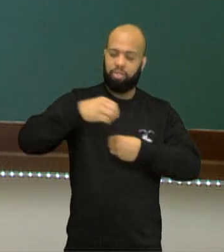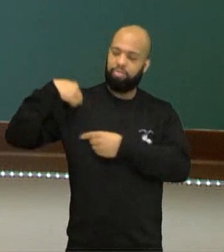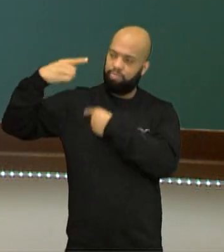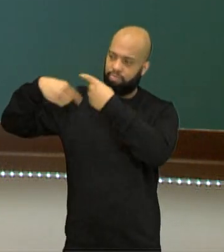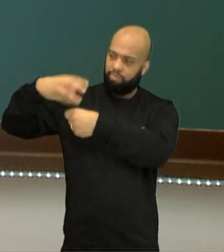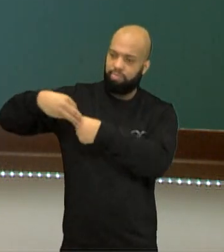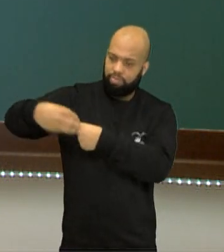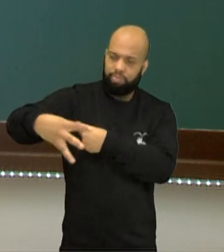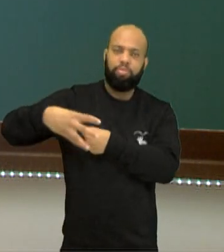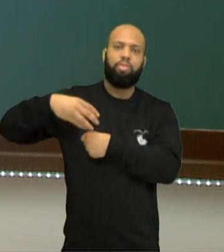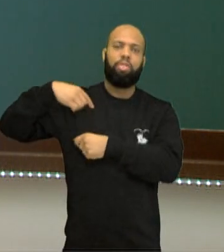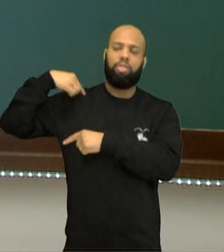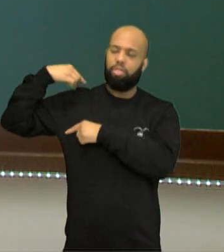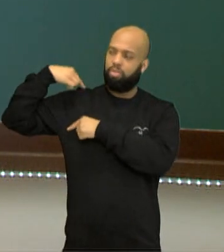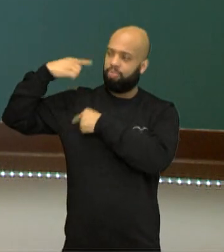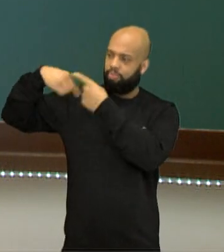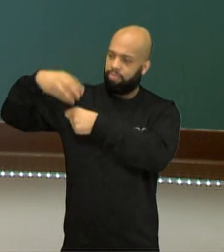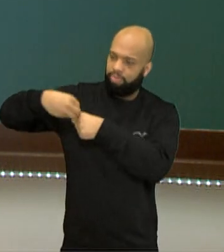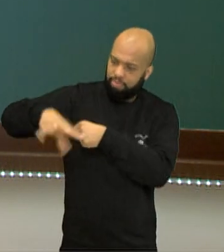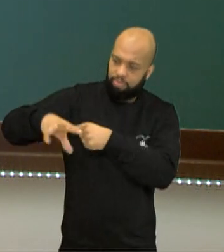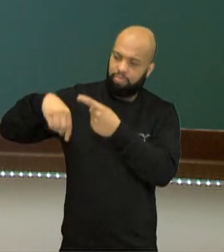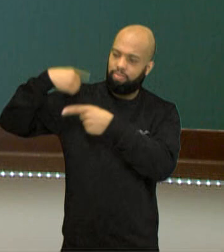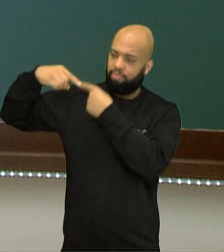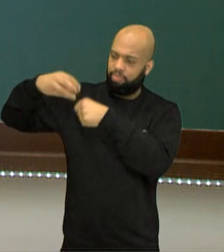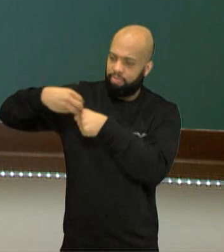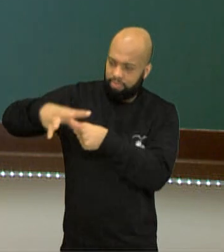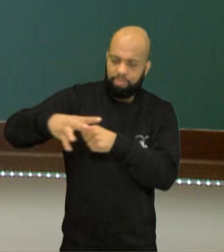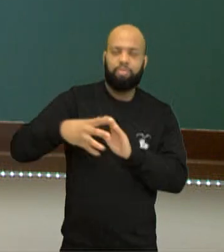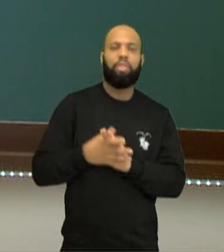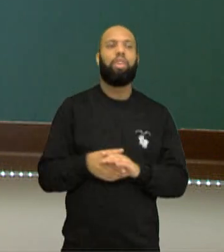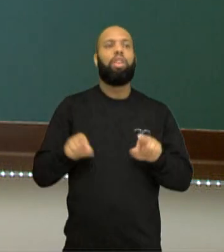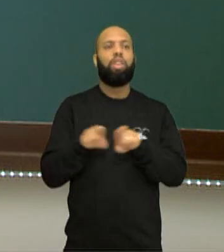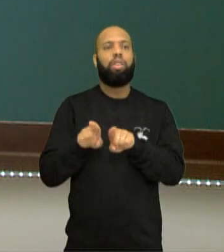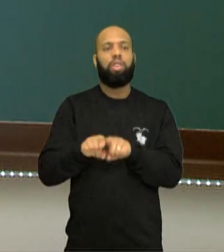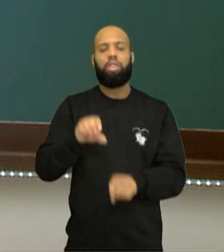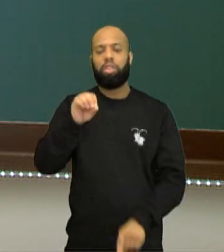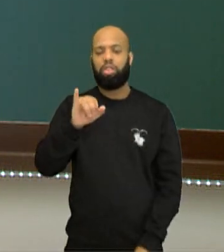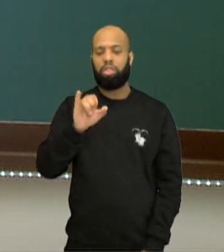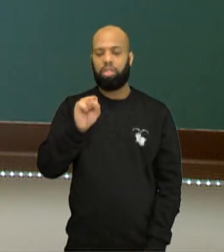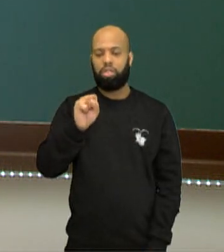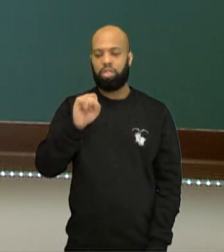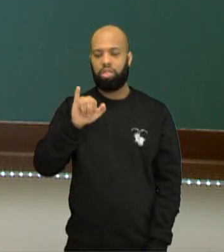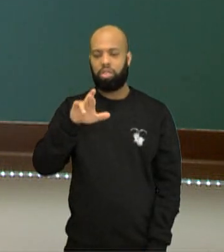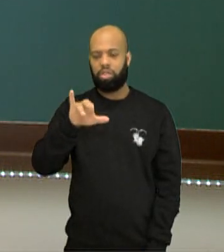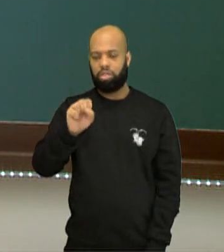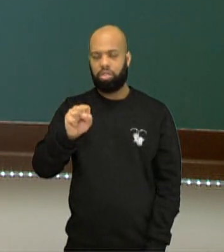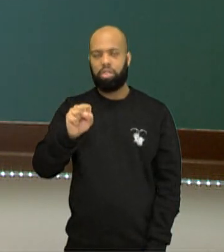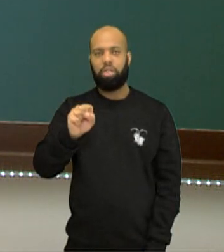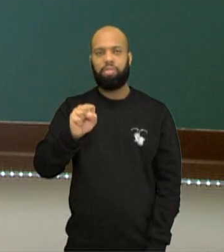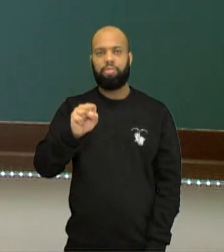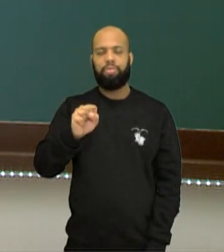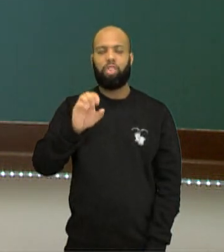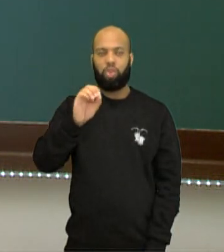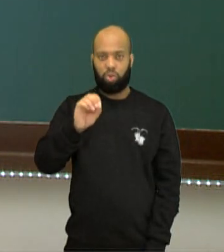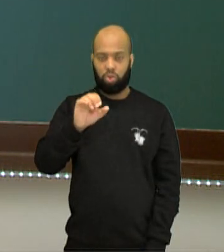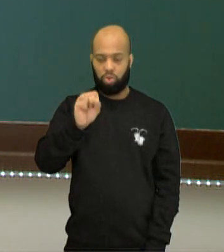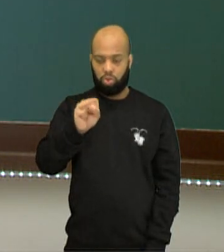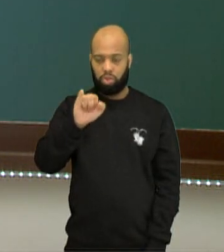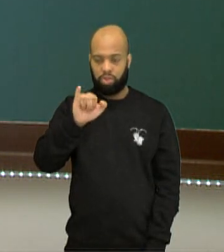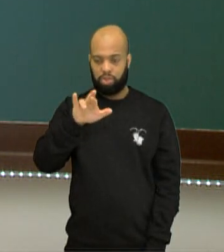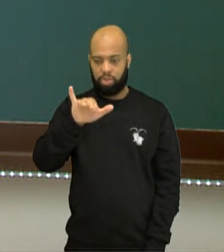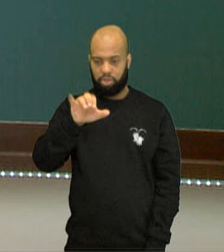casa elevada, ou seja, essas pessoas eram descendentes. E Osíris, ele decidiu fazer com que todo o Egito e todo